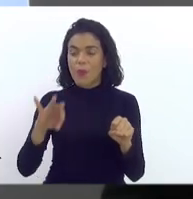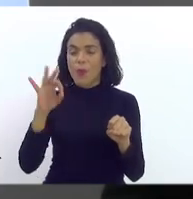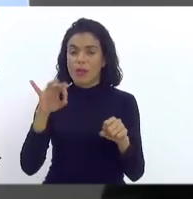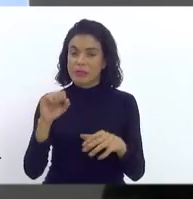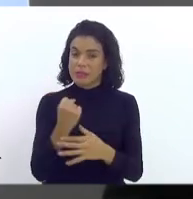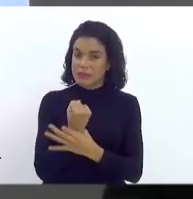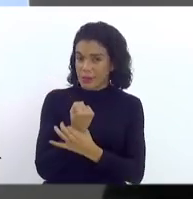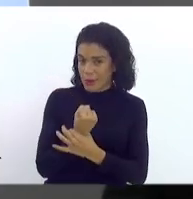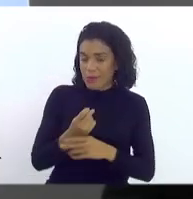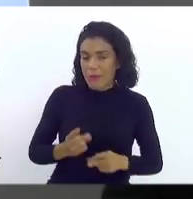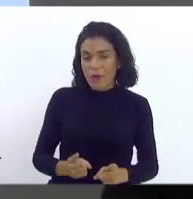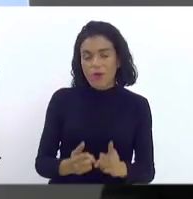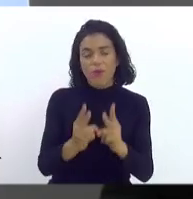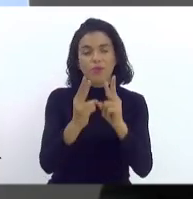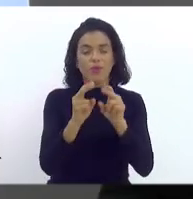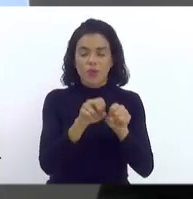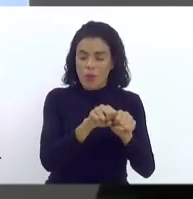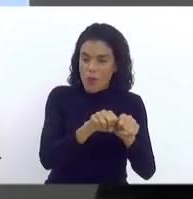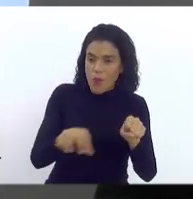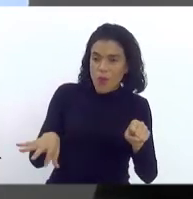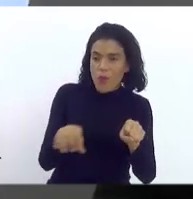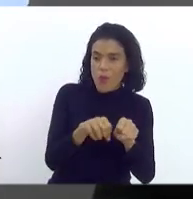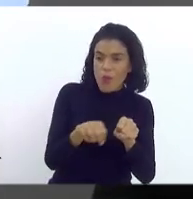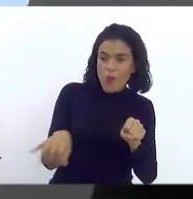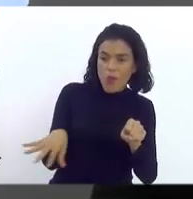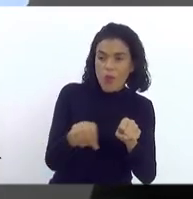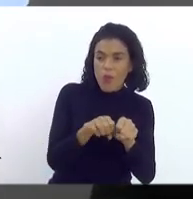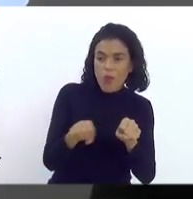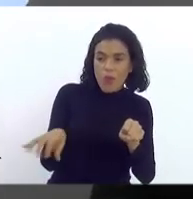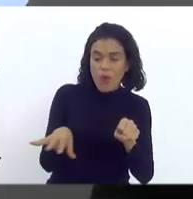seguras para o contínuo fornecimento e que